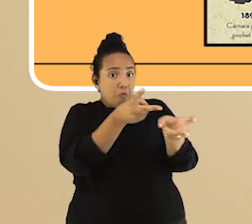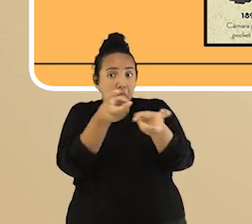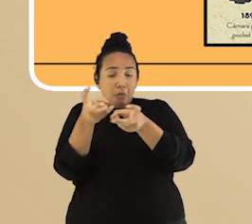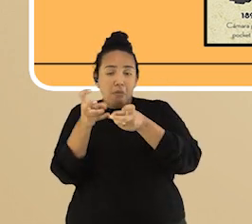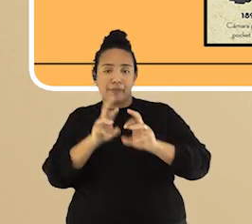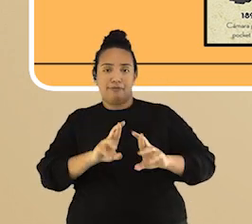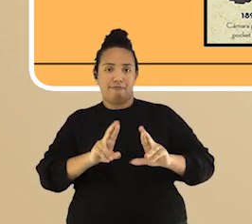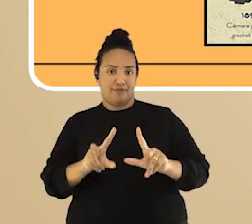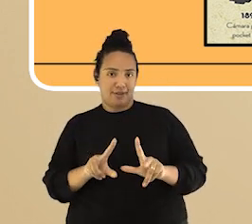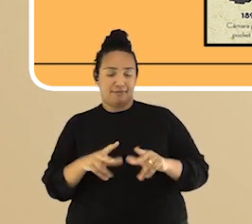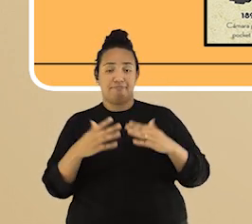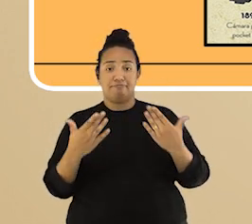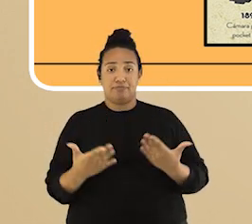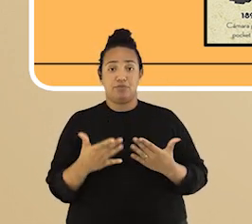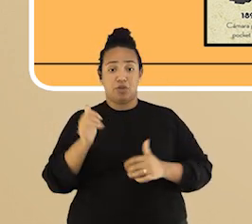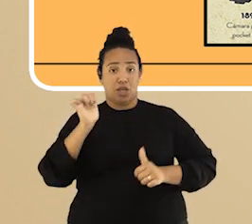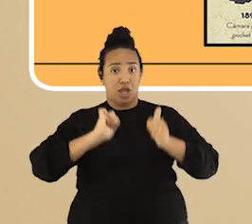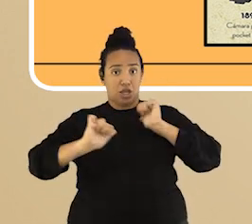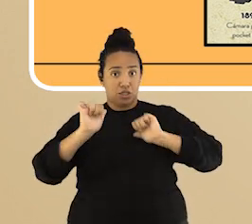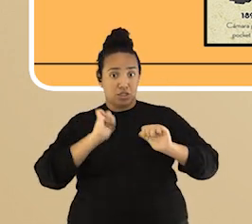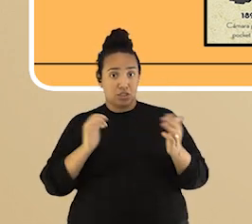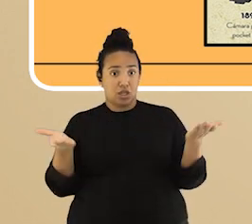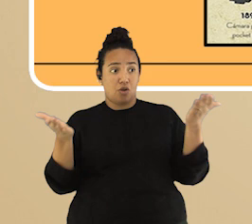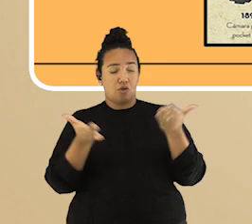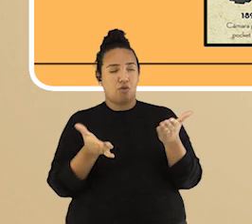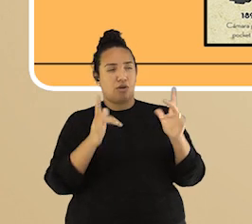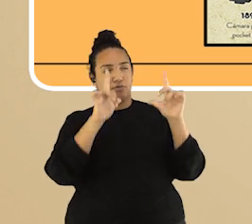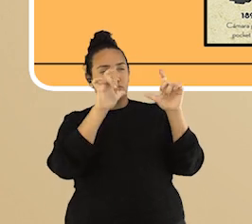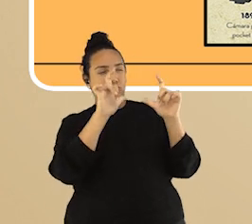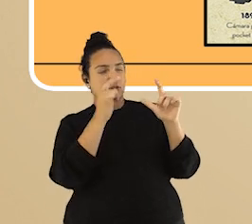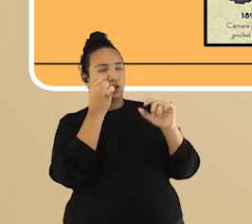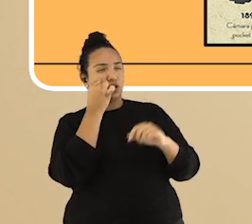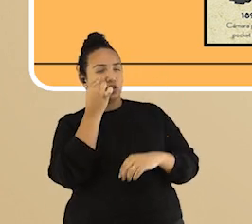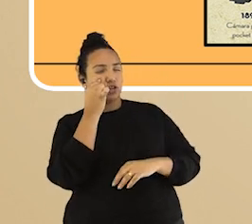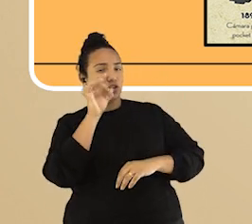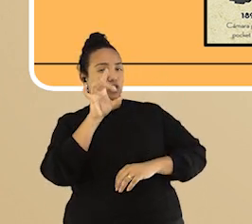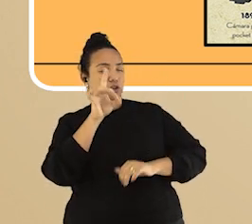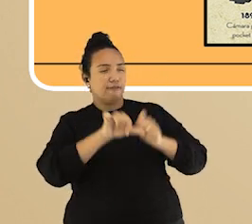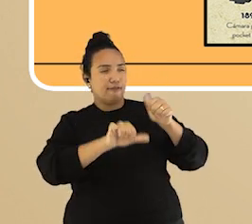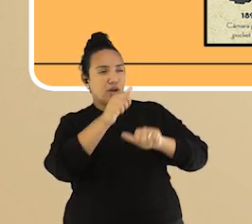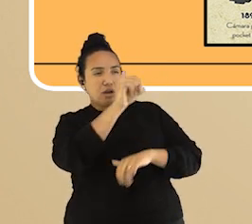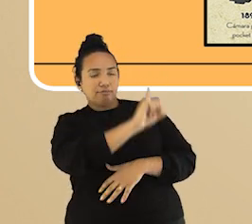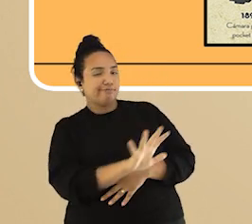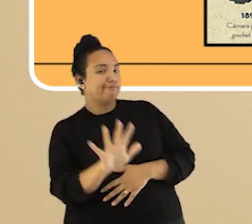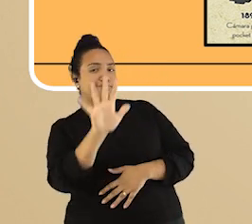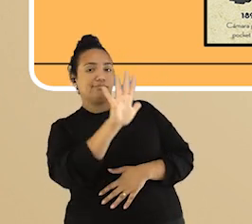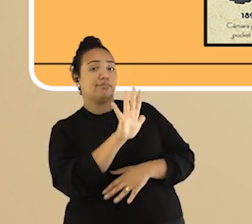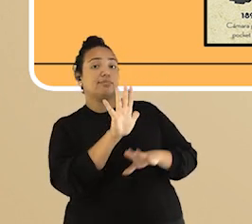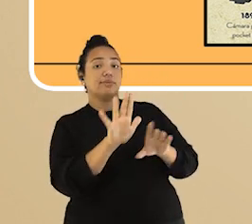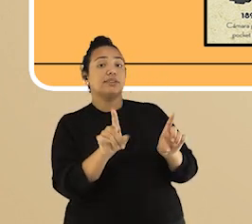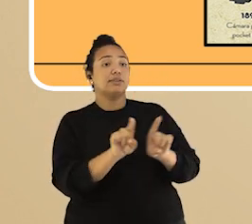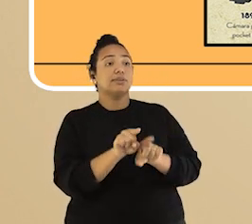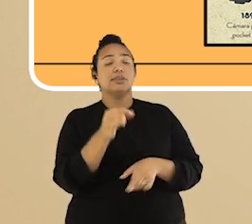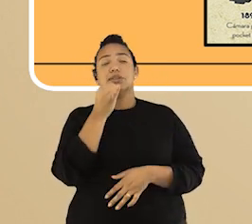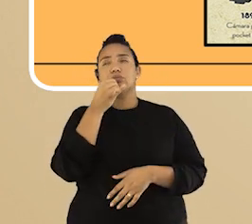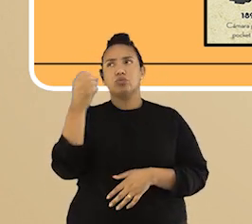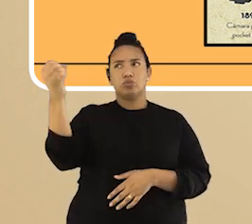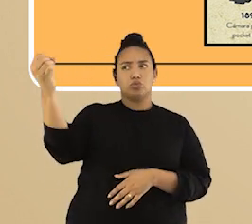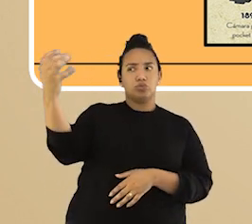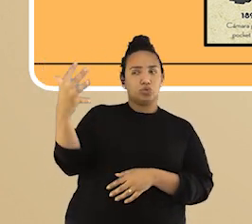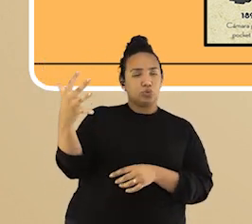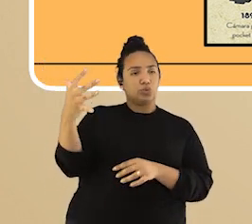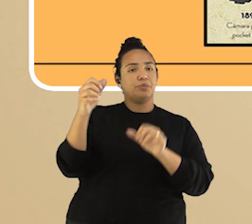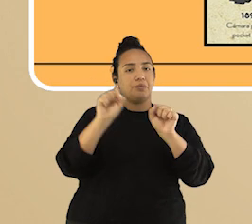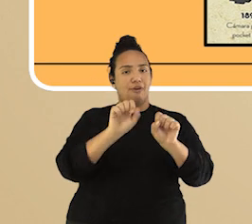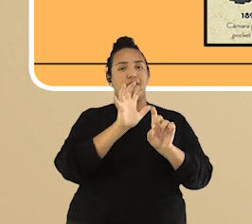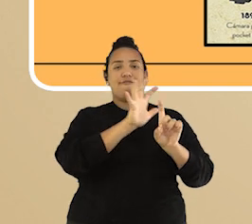fotografia, os artistas passaram a analisar não apenas a paisagem, mas a luz que interferia nas